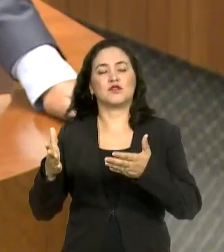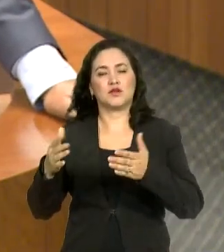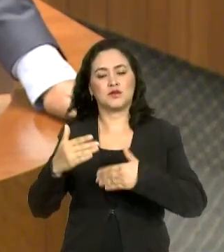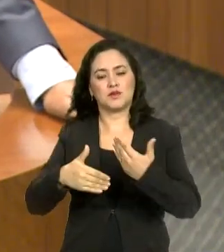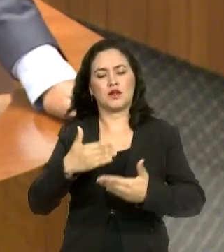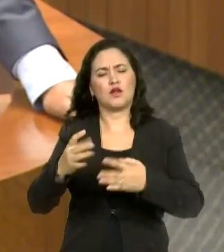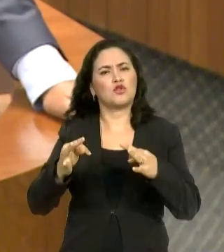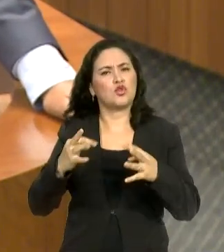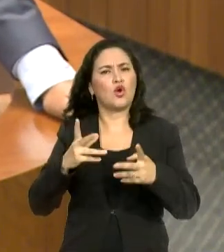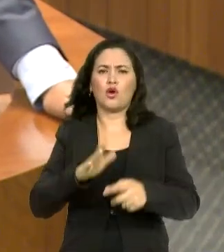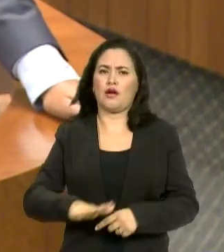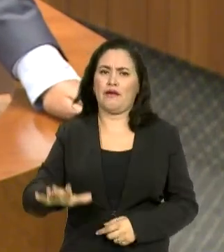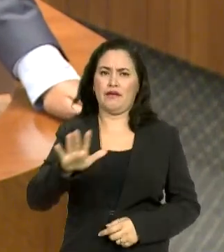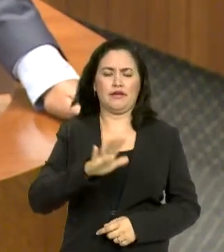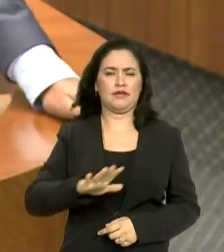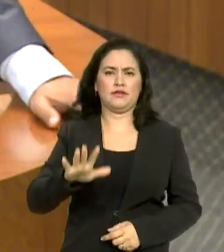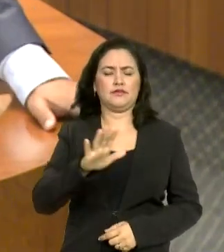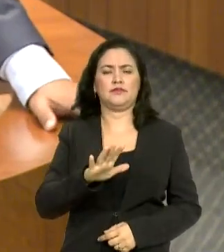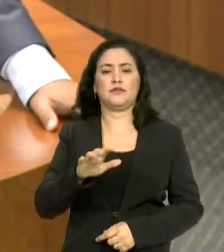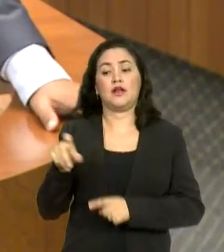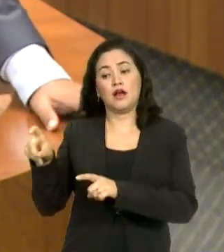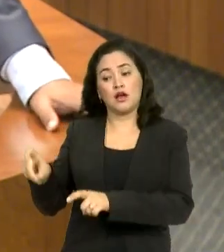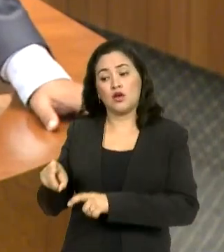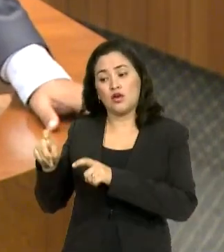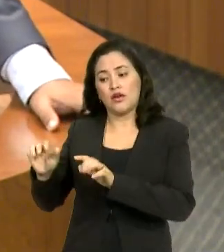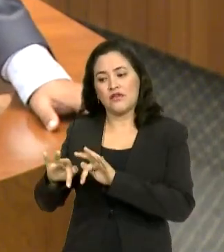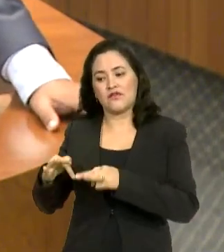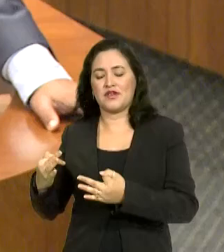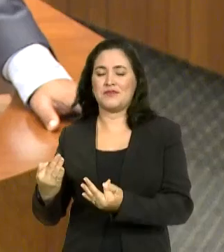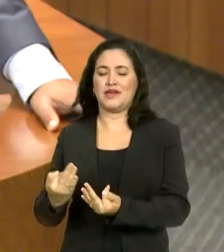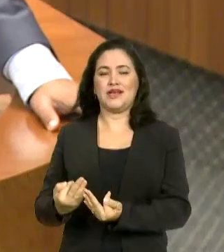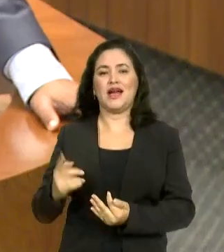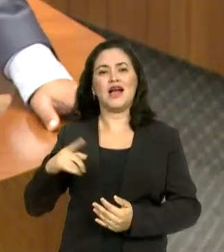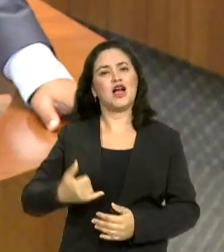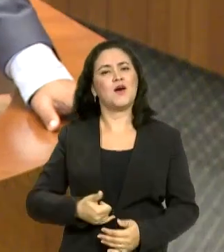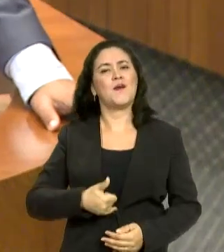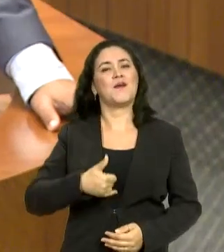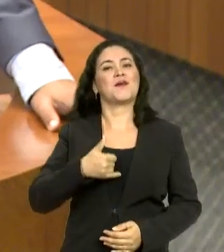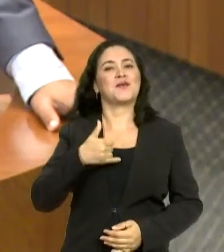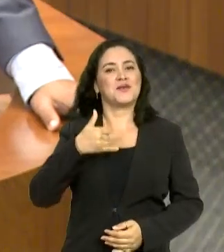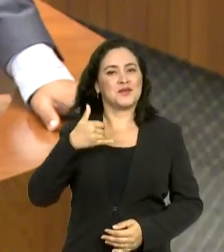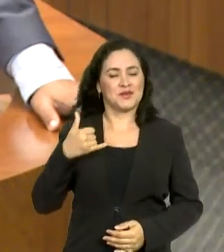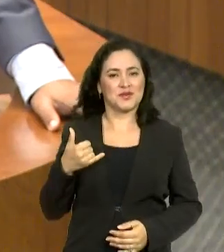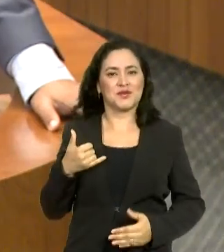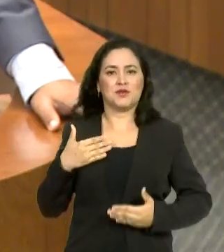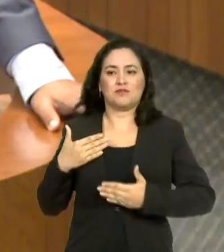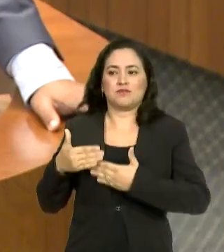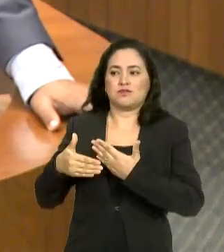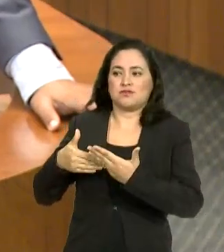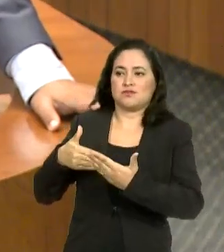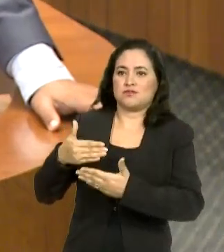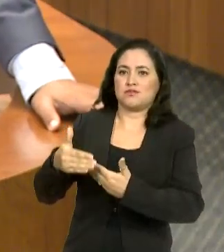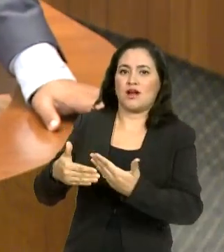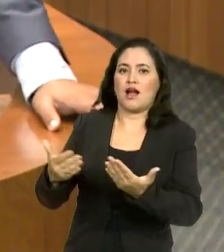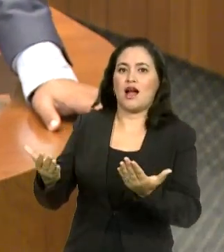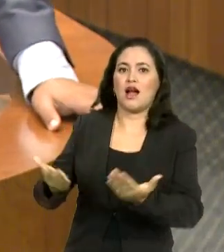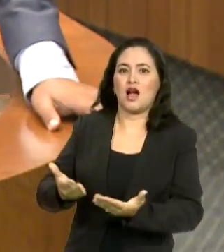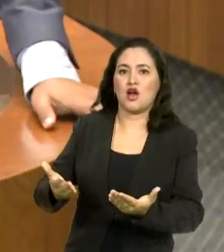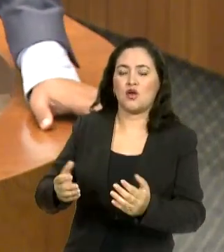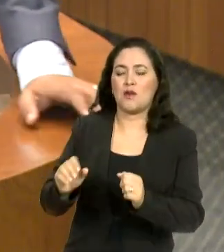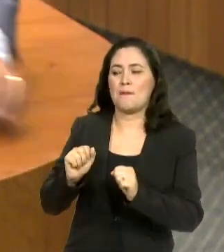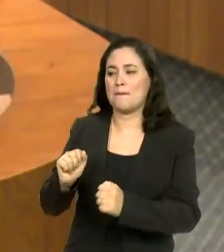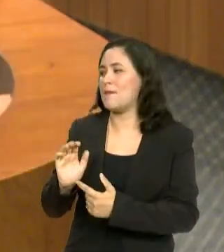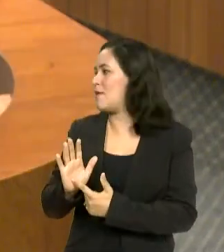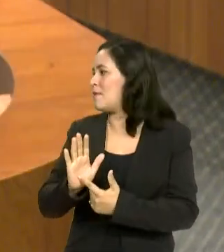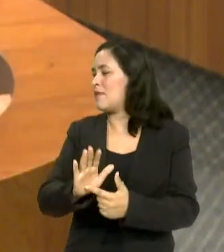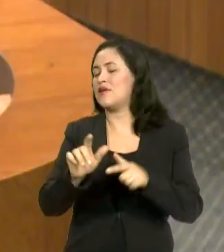grande, presidente, ter chegado até aqui com o trabalho para mostrar. É verdade